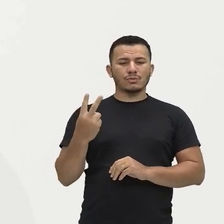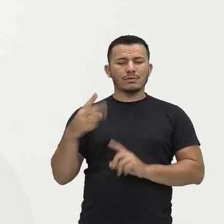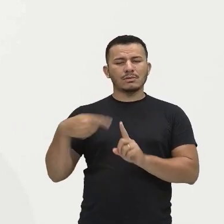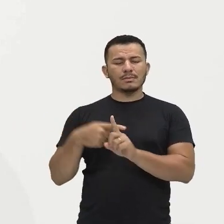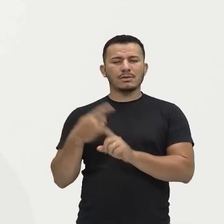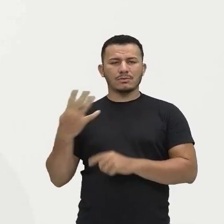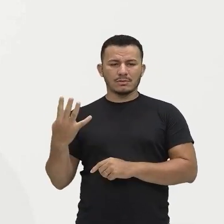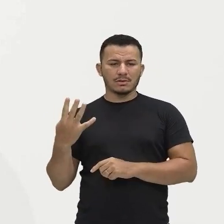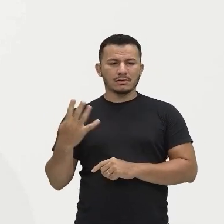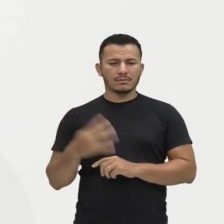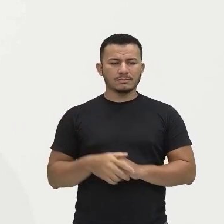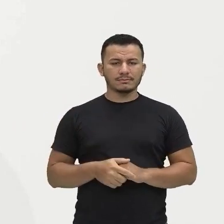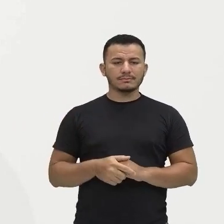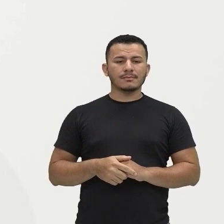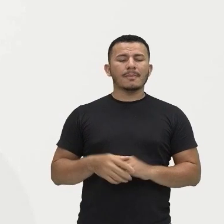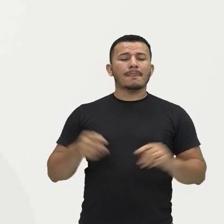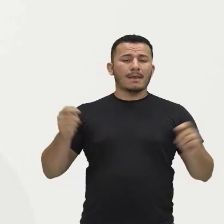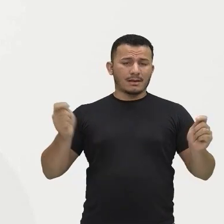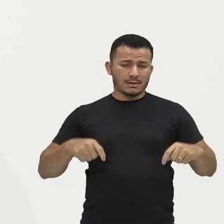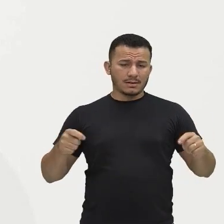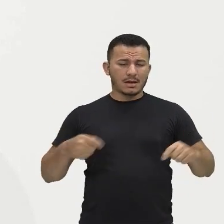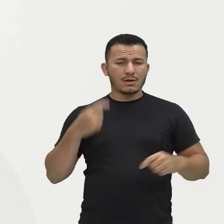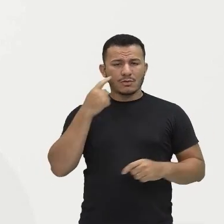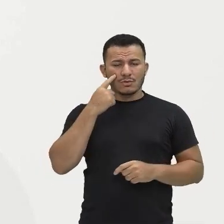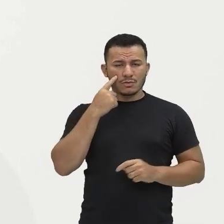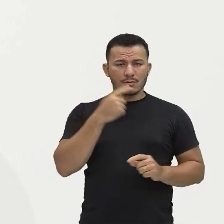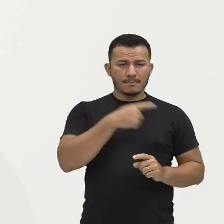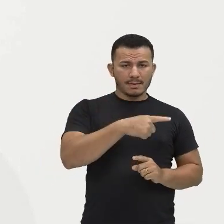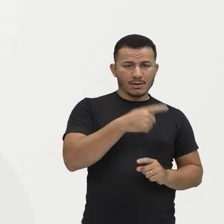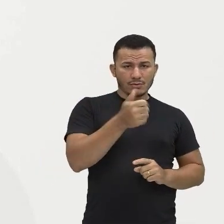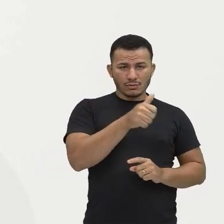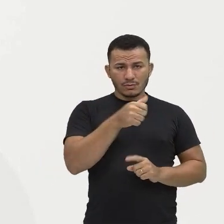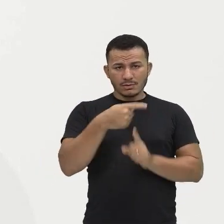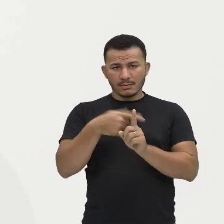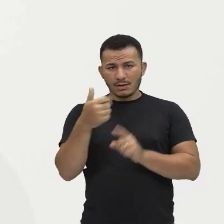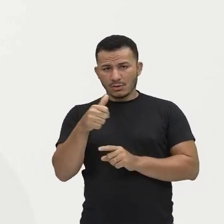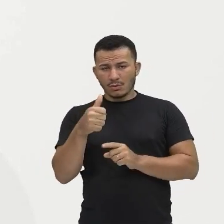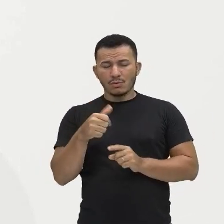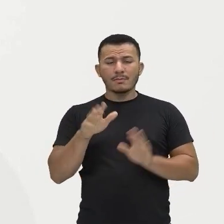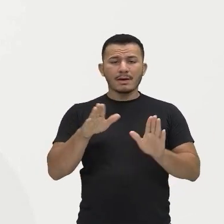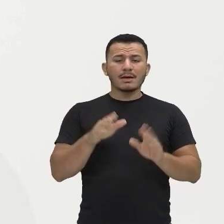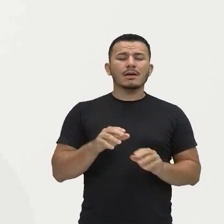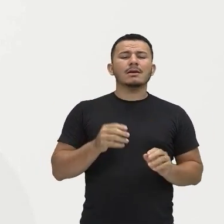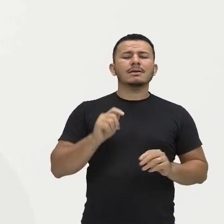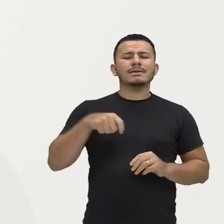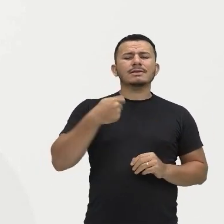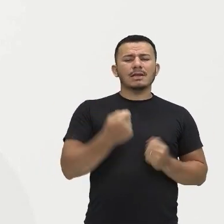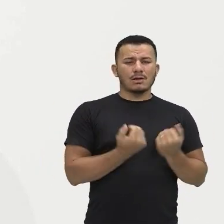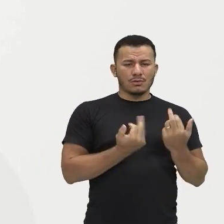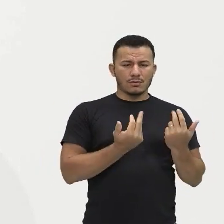mais 4. É isso aqui que está sendo colocado. Ó. Se você tiver sinais iguais,